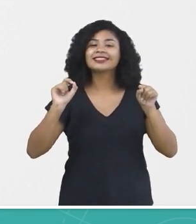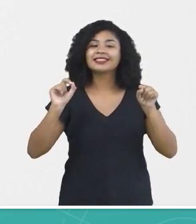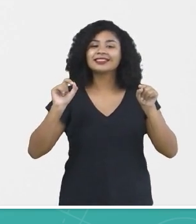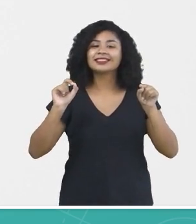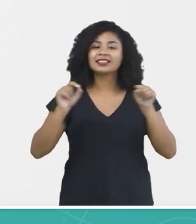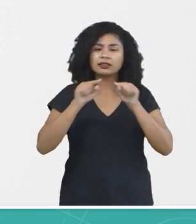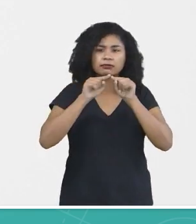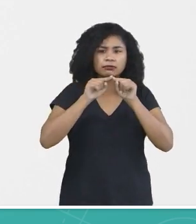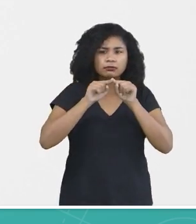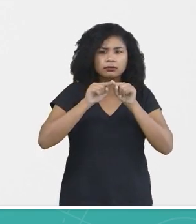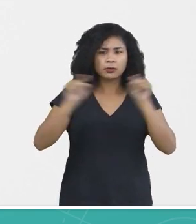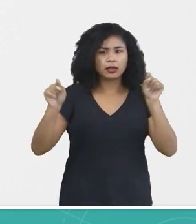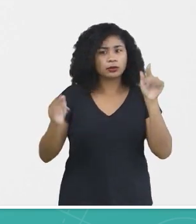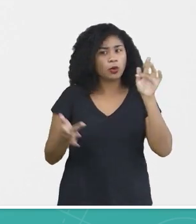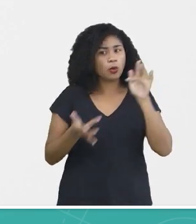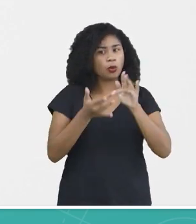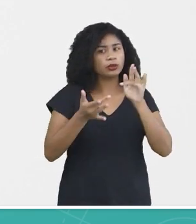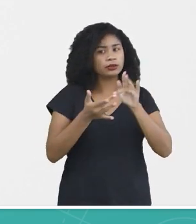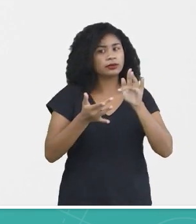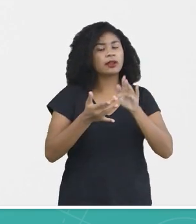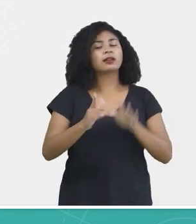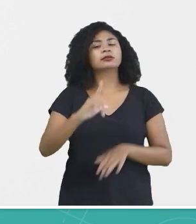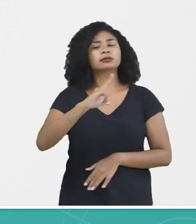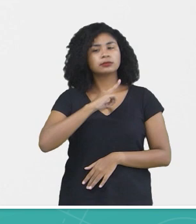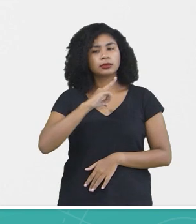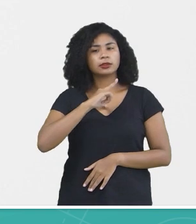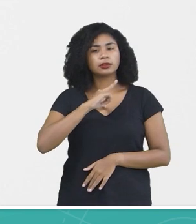único ponto. Quer ver? Observe a imagem aí.